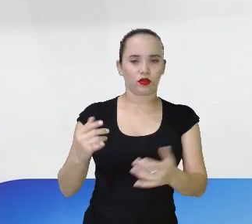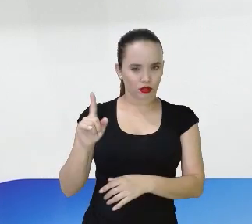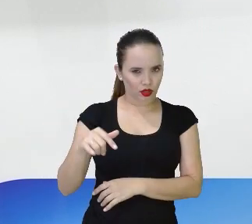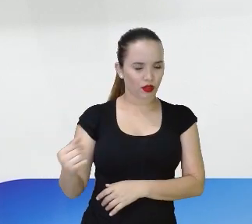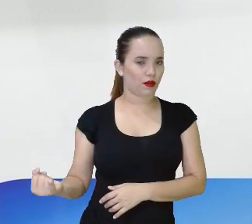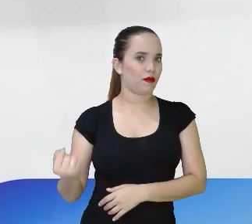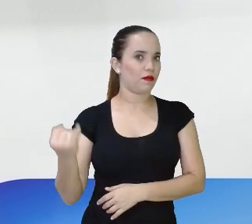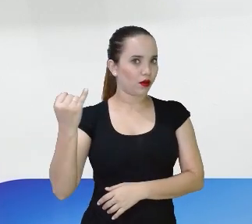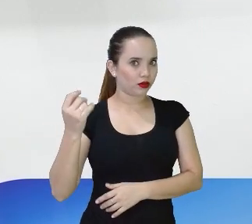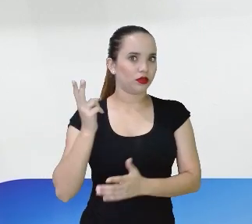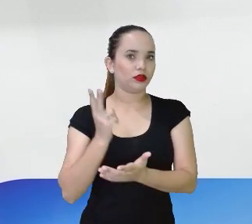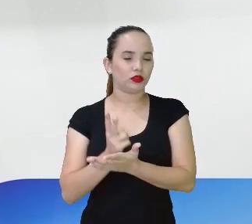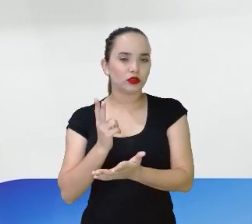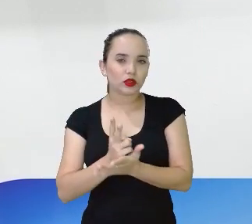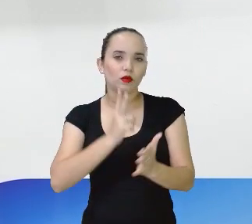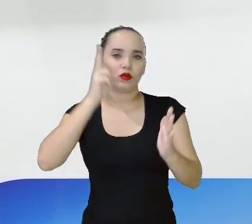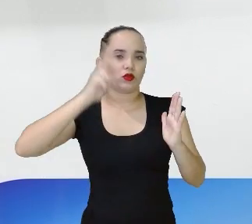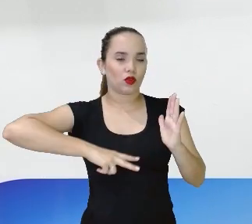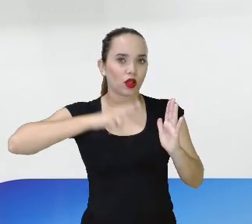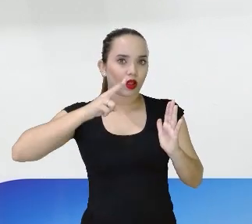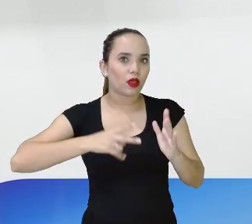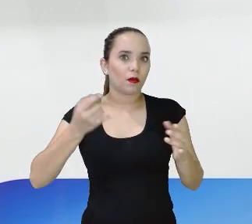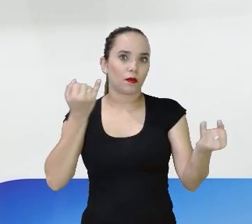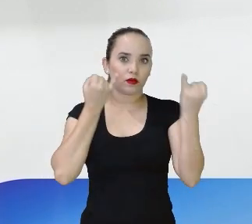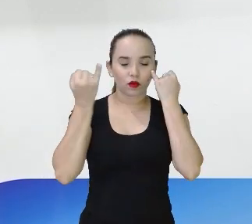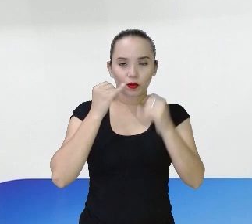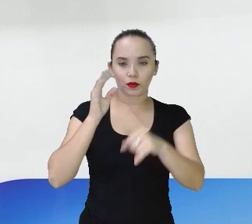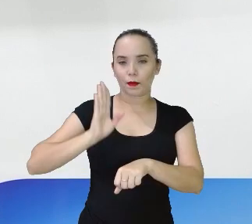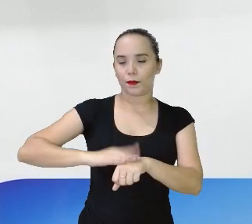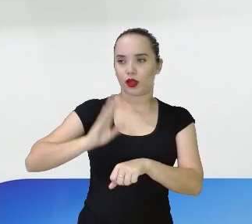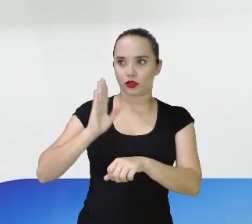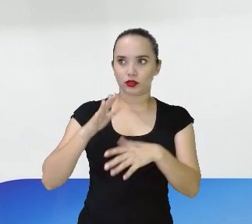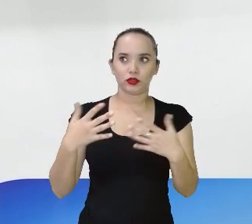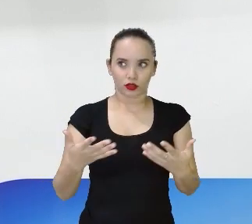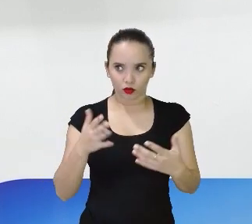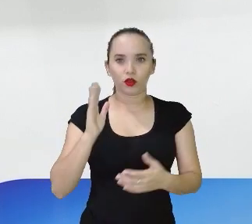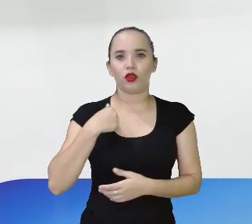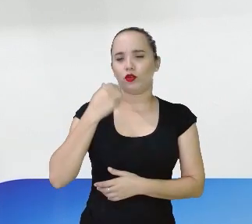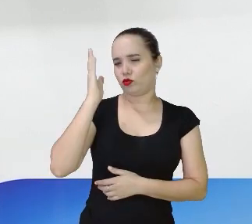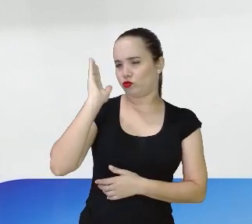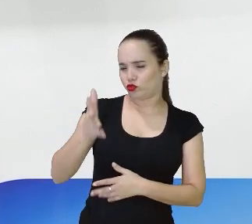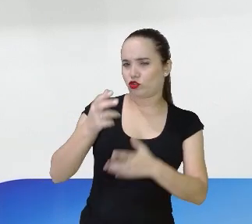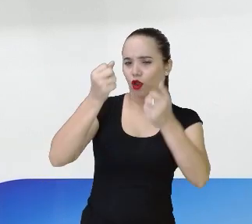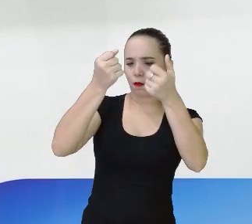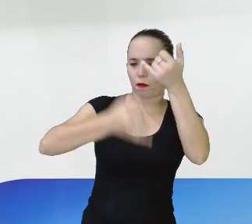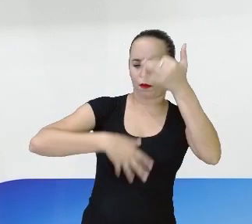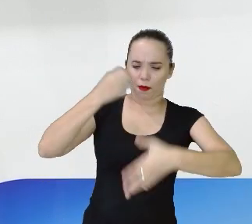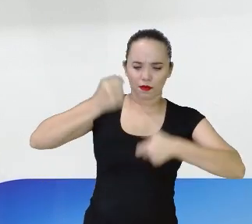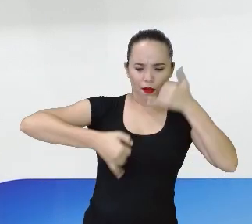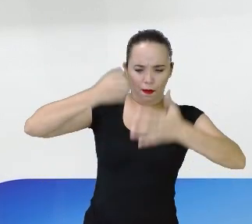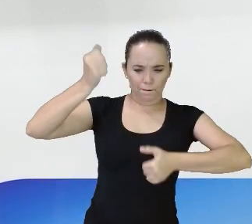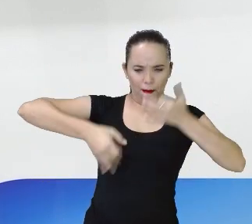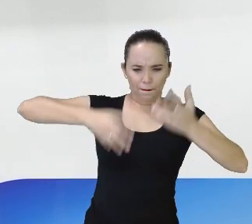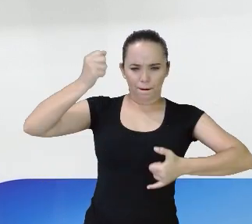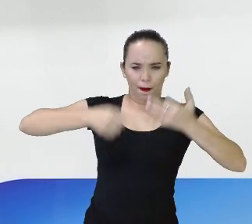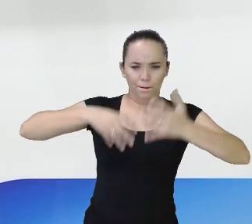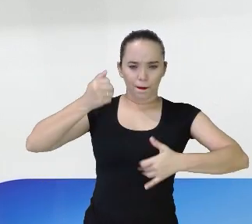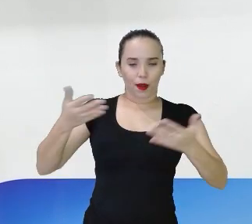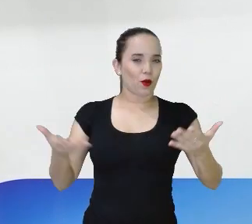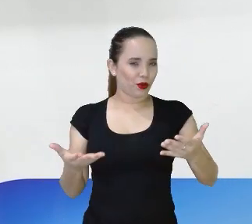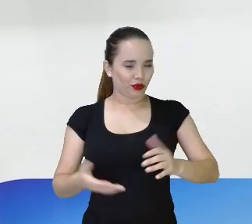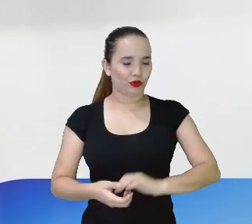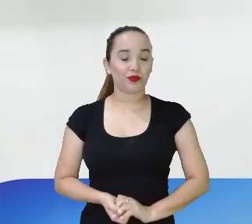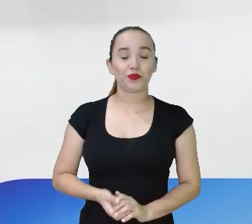sempre lendo para se informar melhor. Eu falei muito hoje, não é? Mas aí eu queria saber, professora